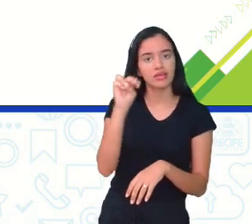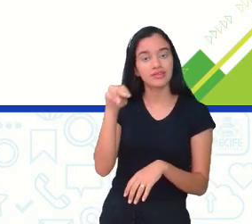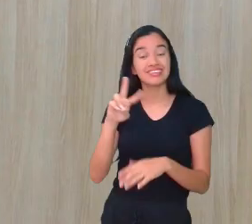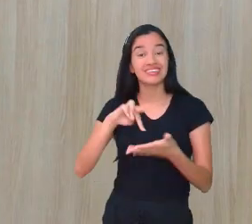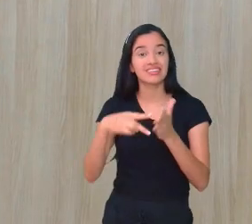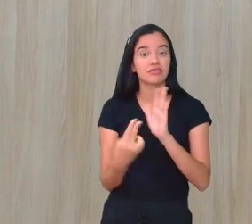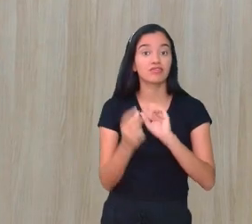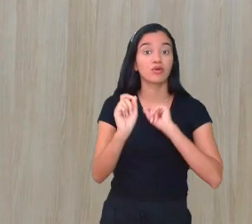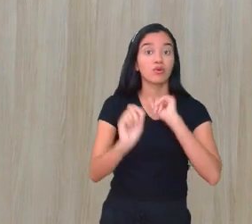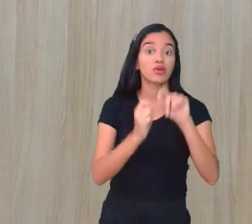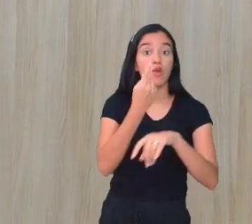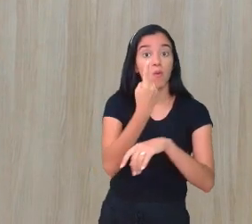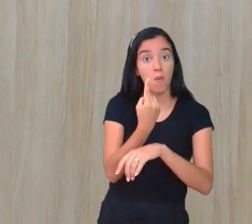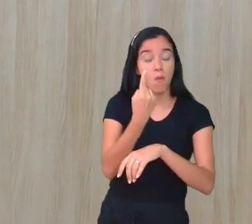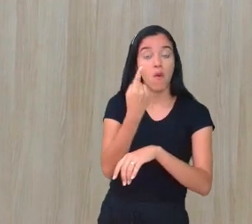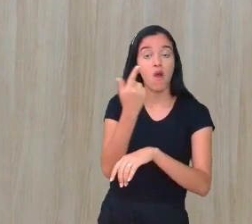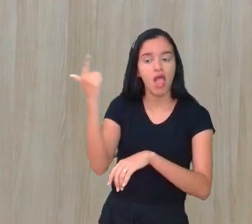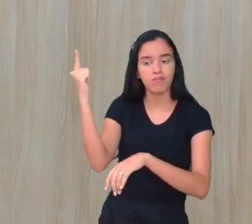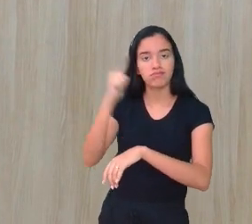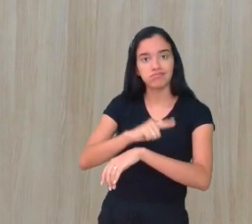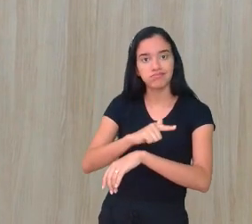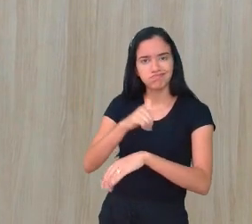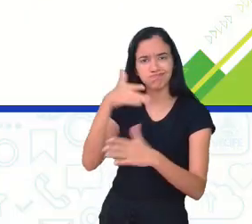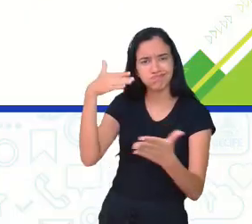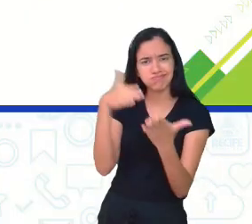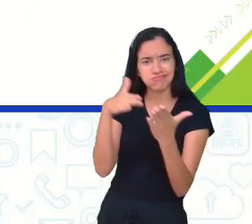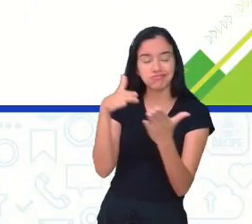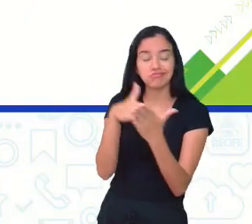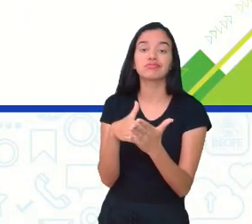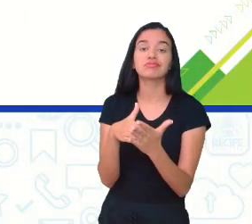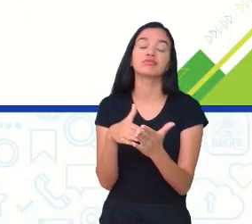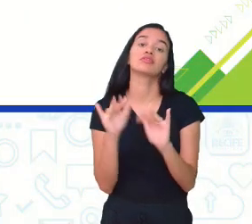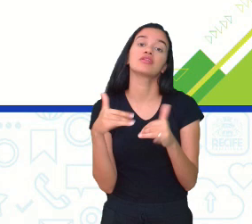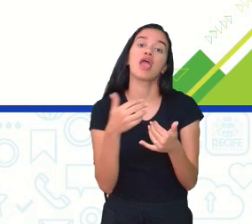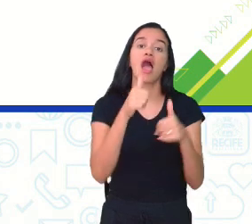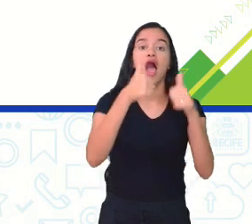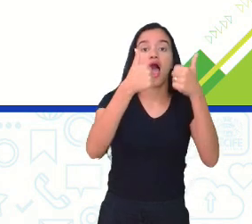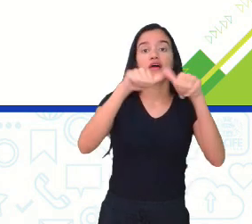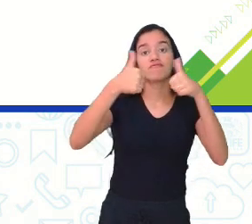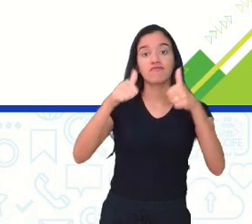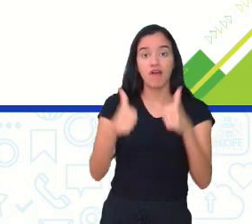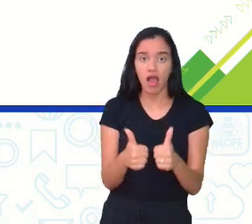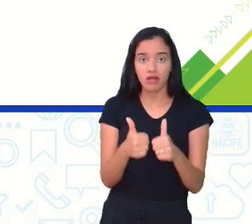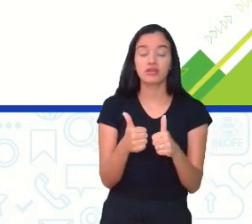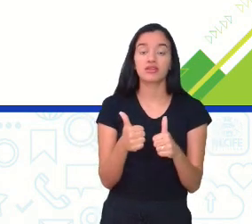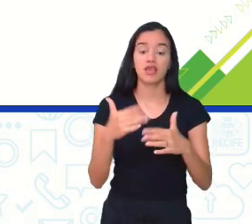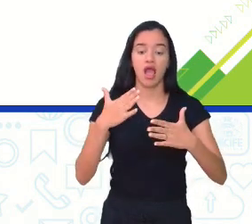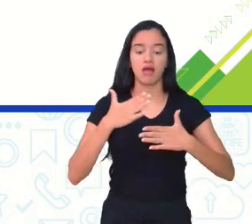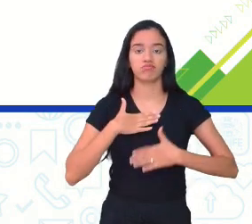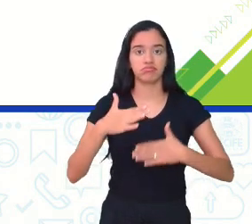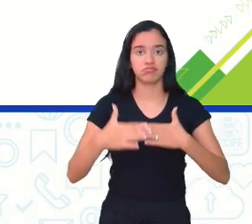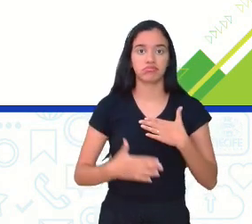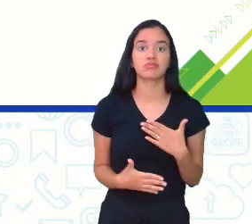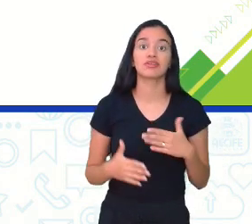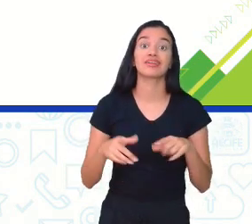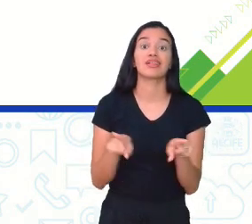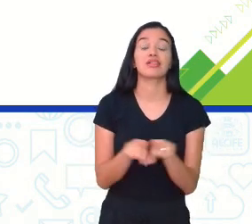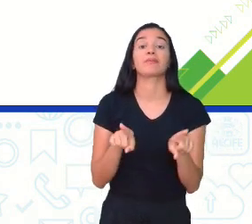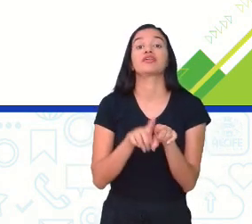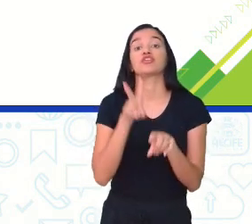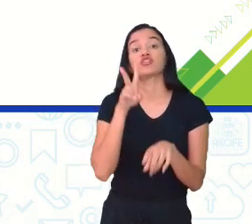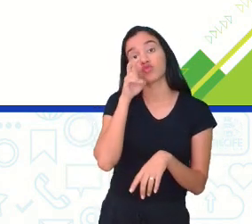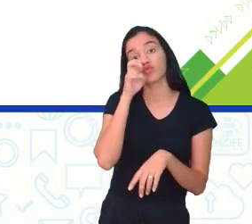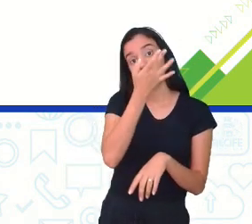significa uma repetição máxima, né, é uma forma aí de avaliar a capacidade física de força